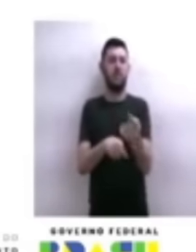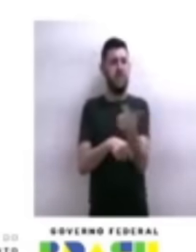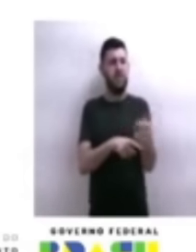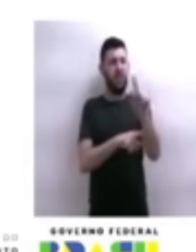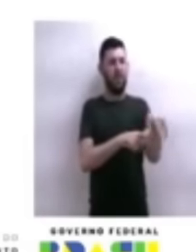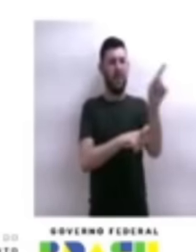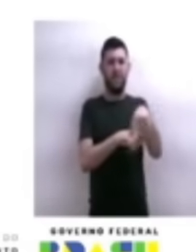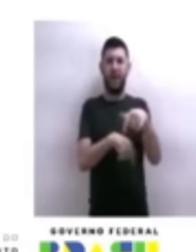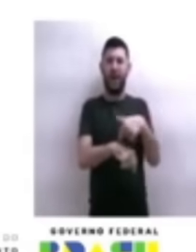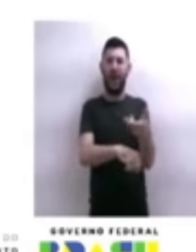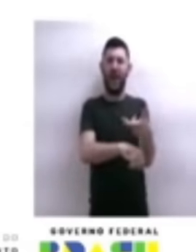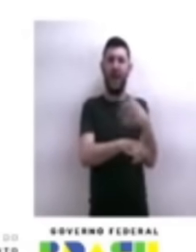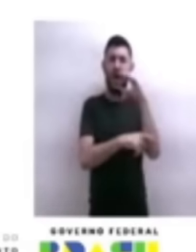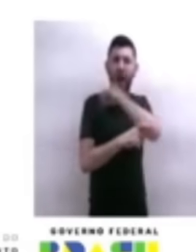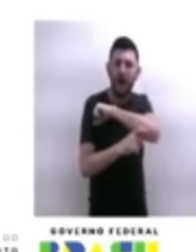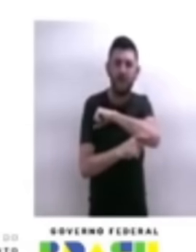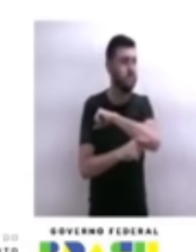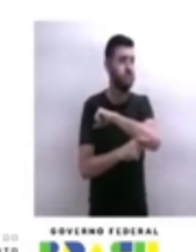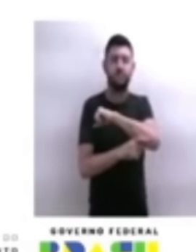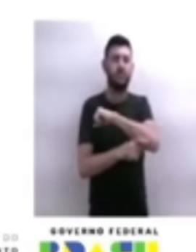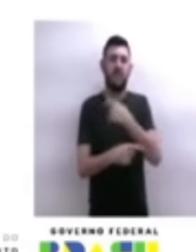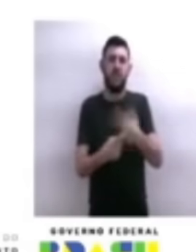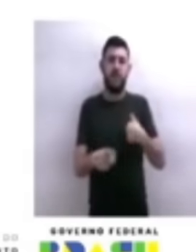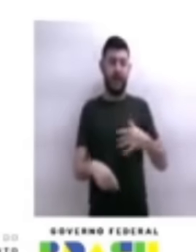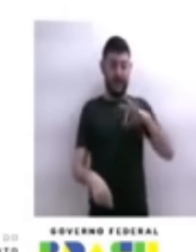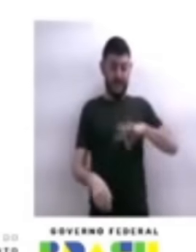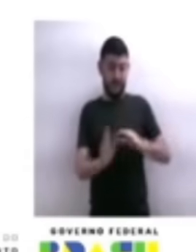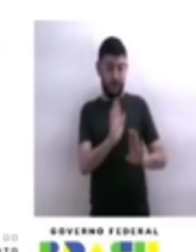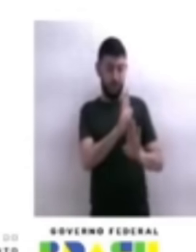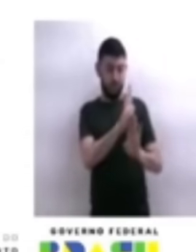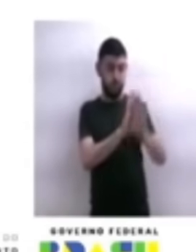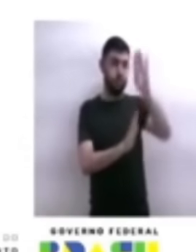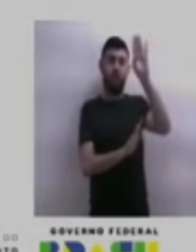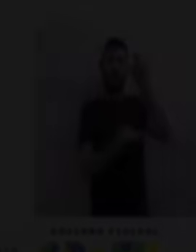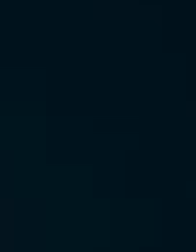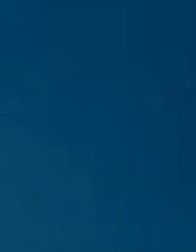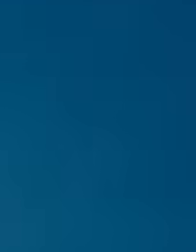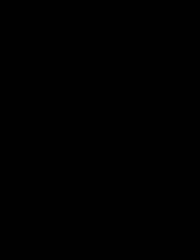imediatamente porque ela teve uma elevação de renda. Ela tem só uma redução desse valor.